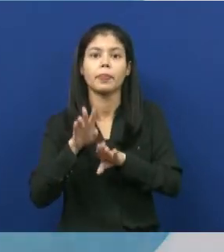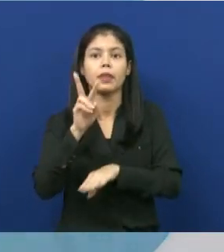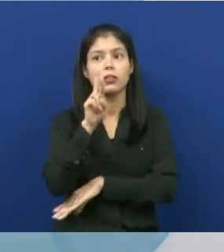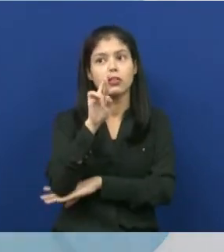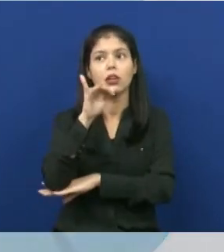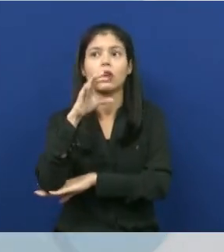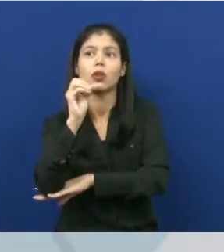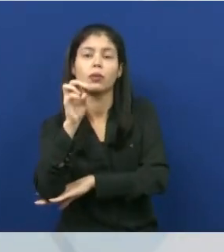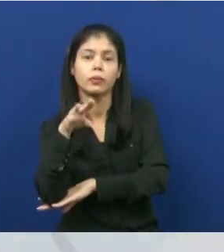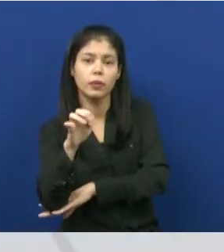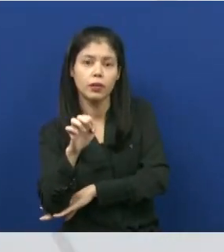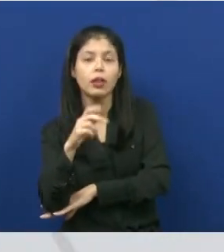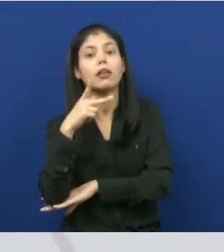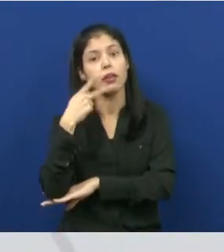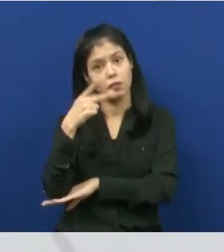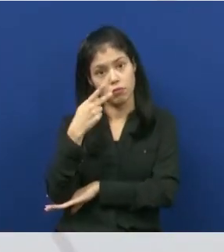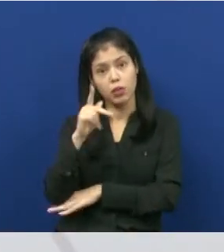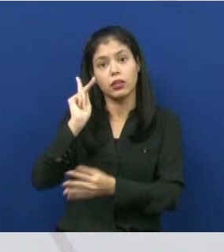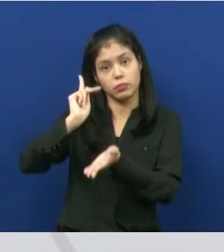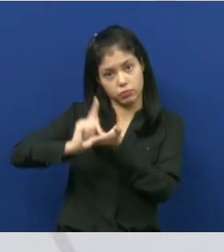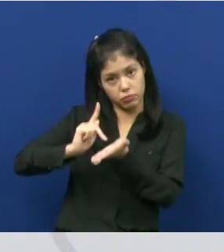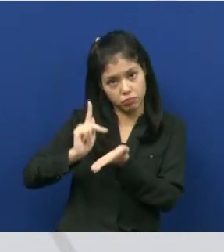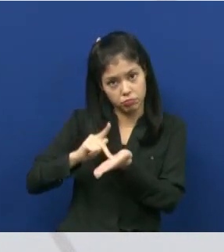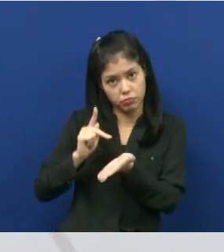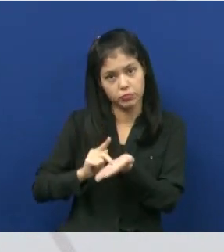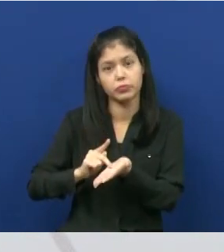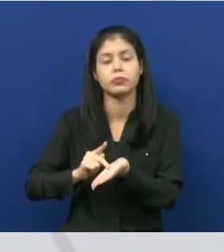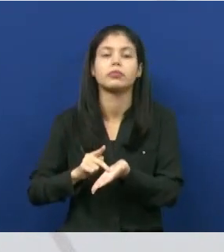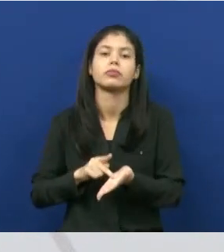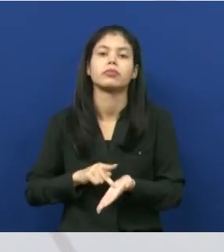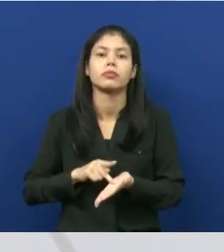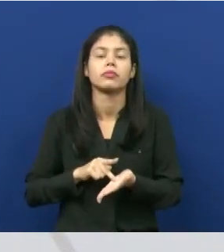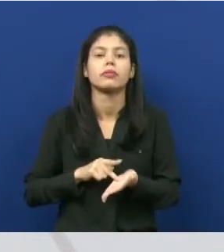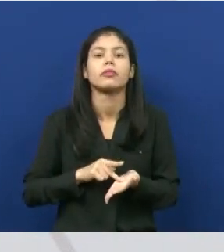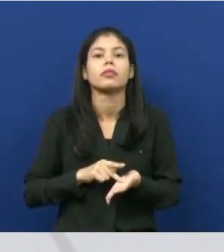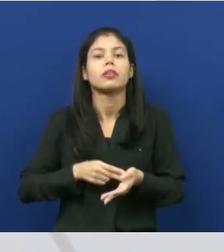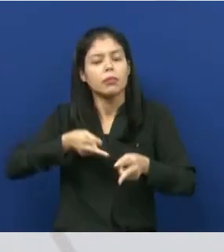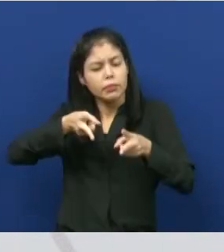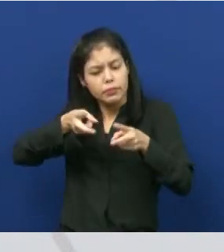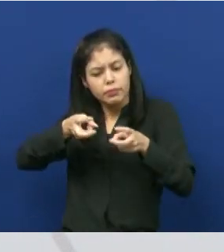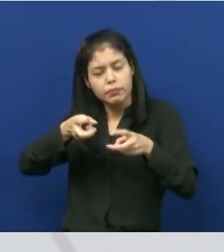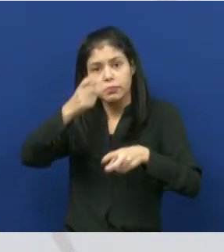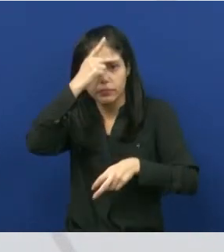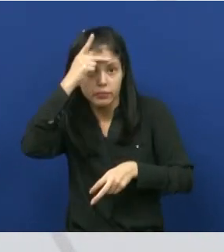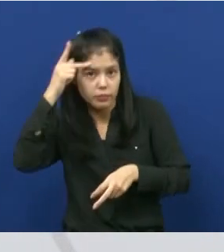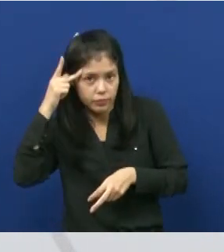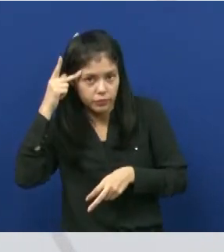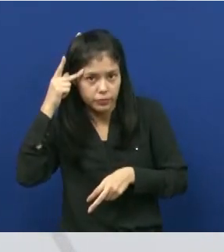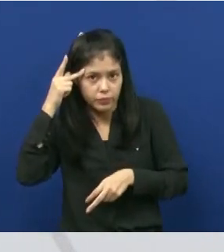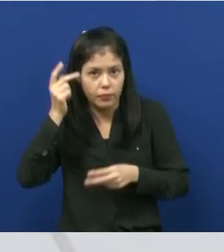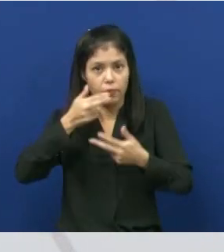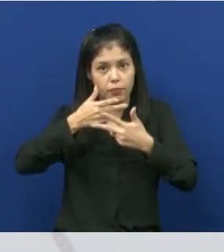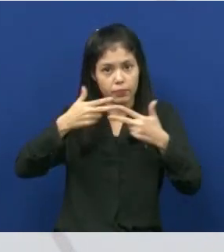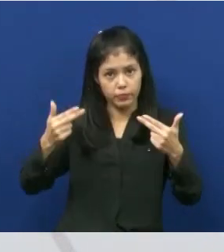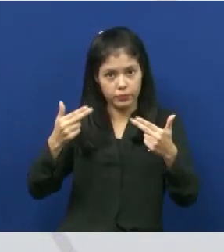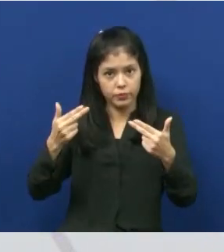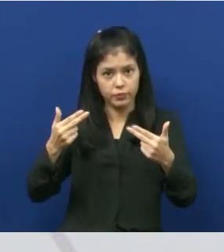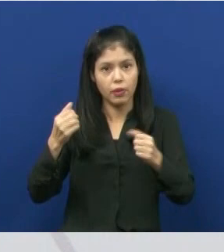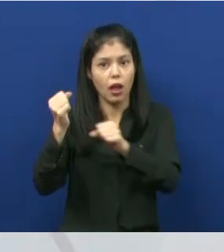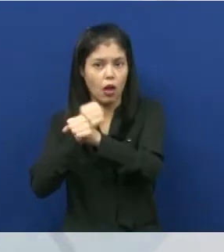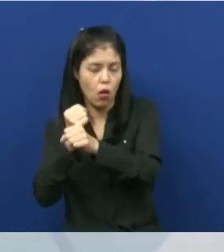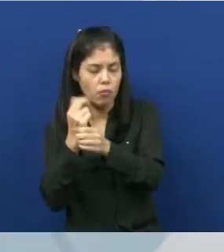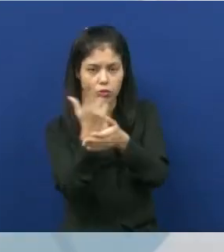Hume, dizendo que, realmente, de fato, quem percebe a coisa, a obra